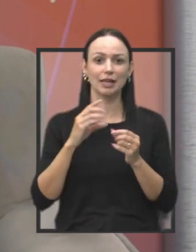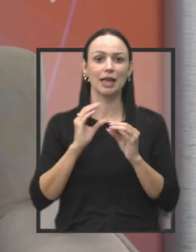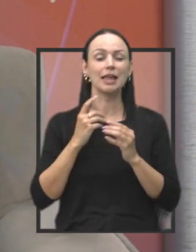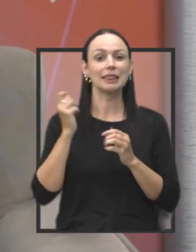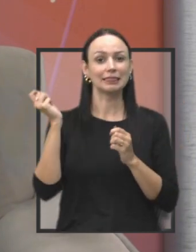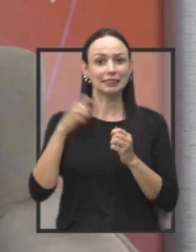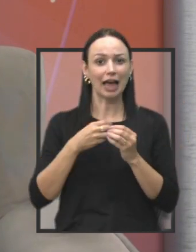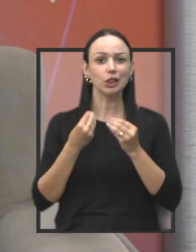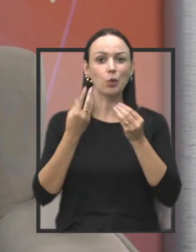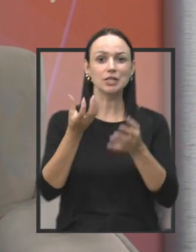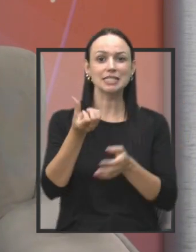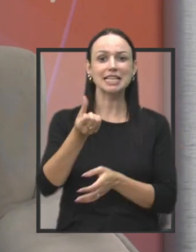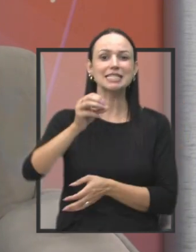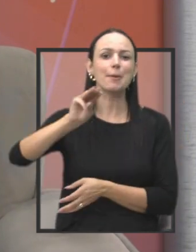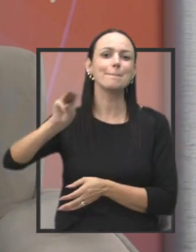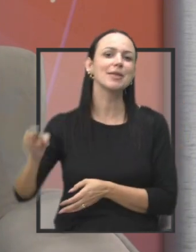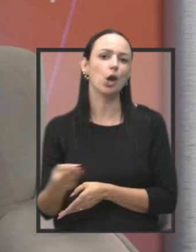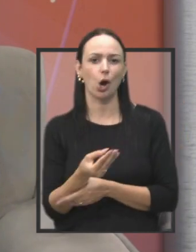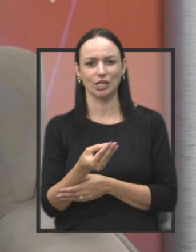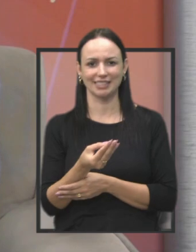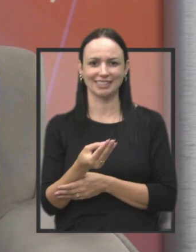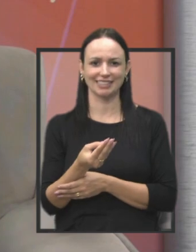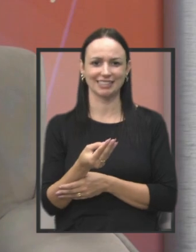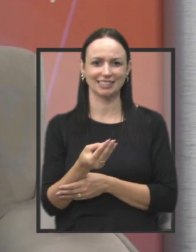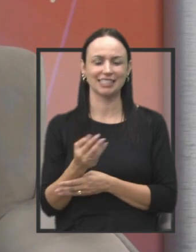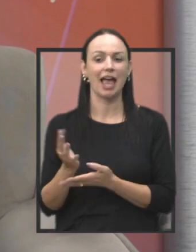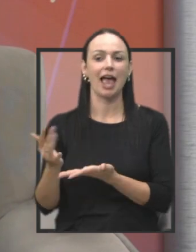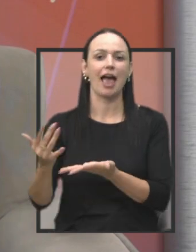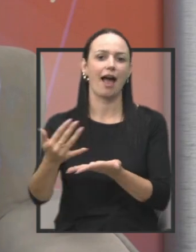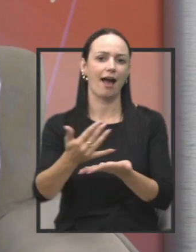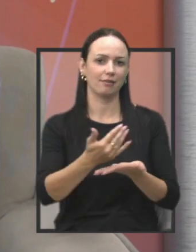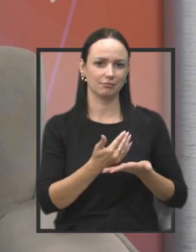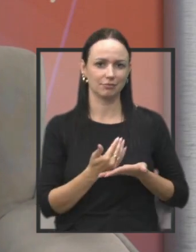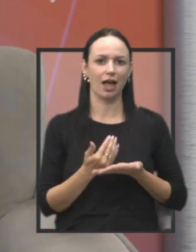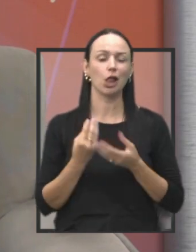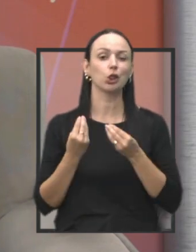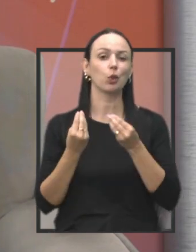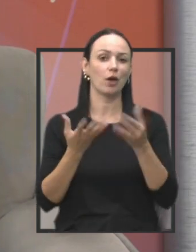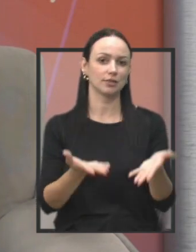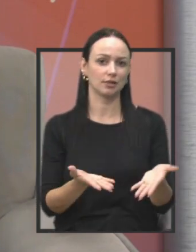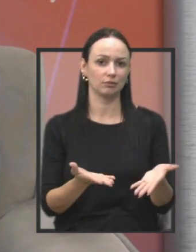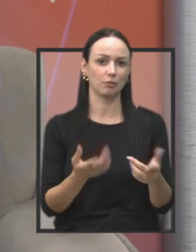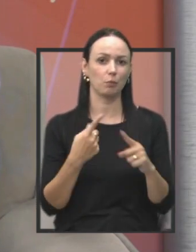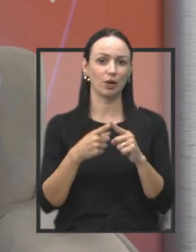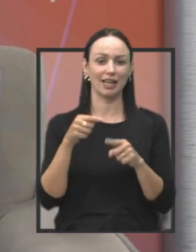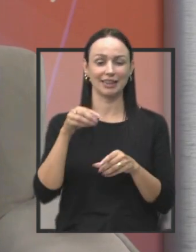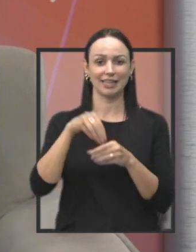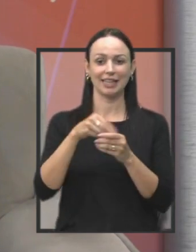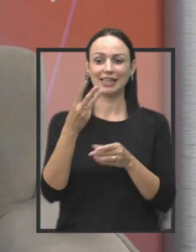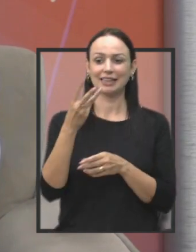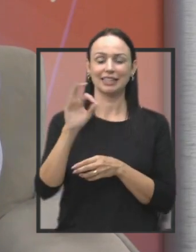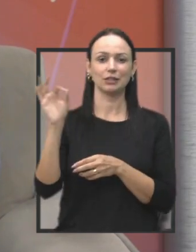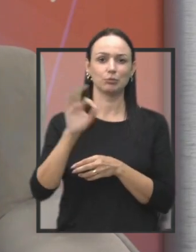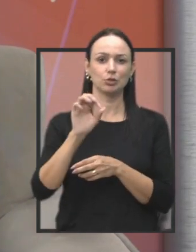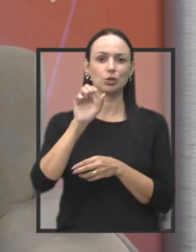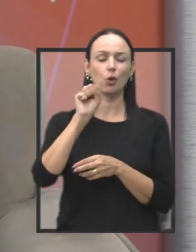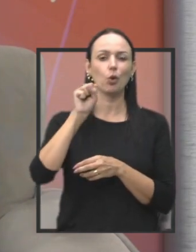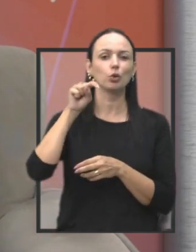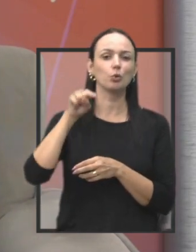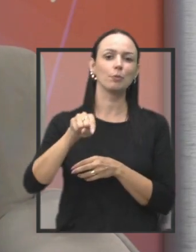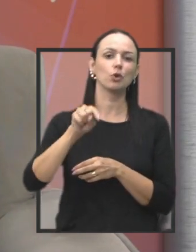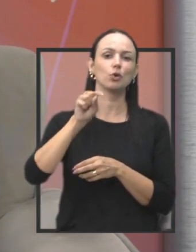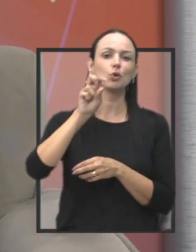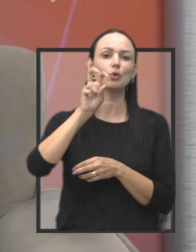milhões para arrecadar de doações, porque dentro desses 30% é em torno de